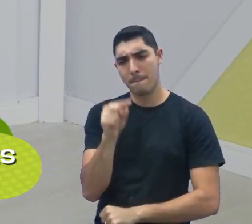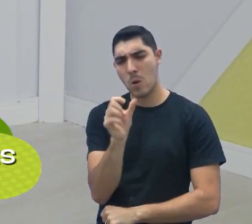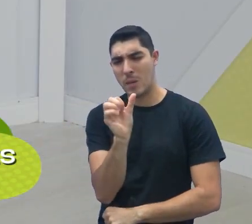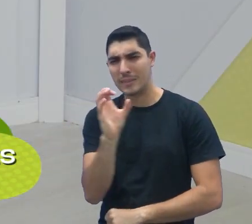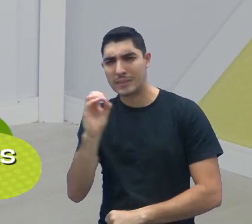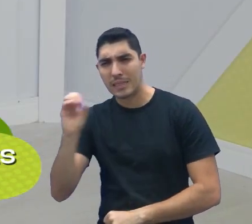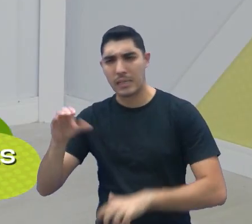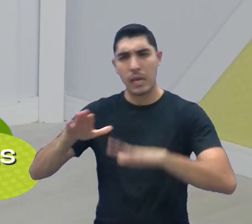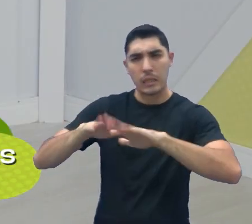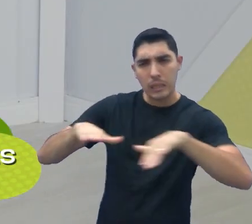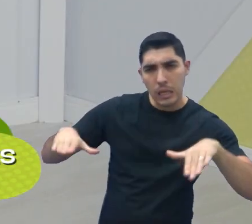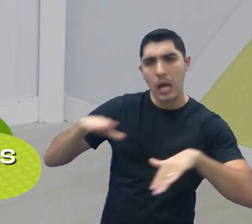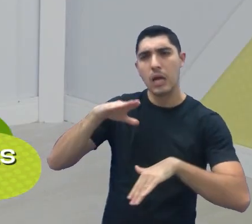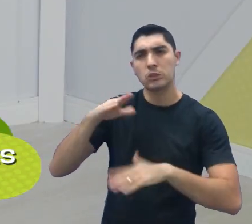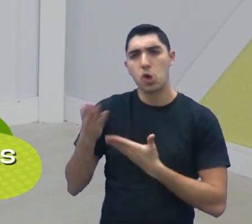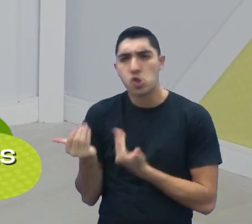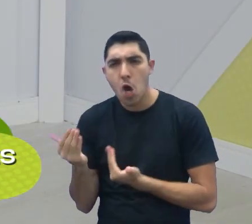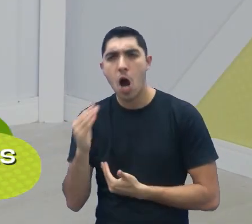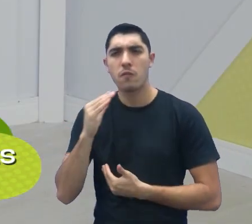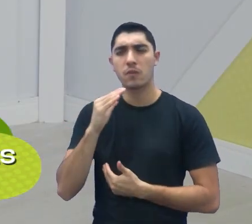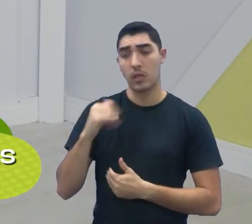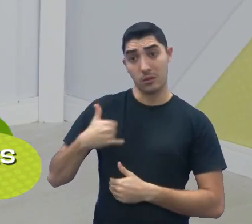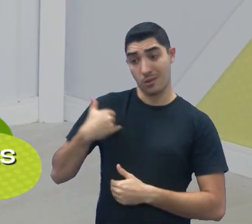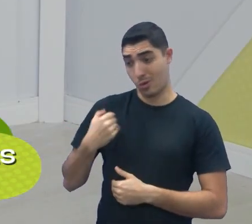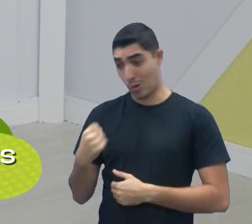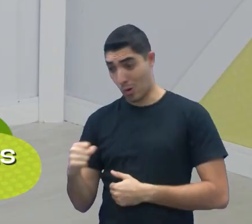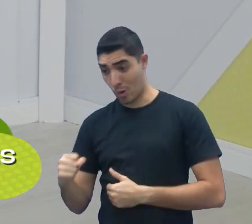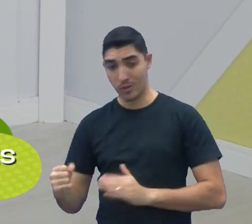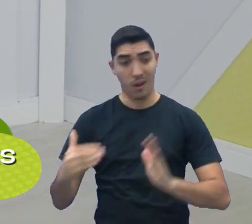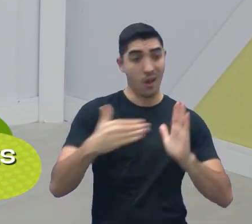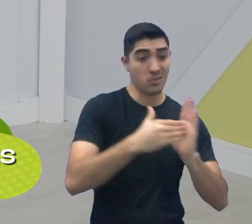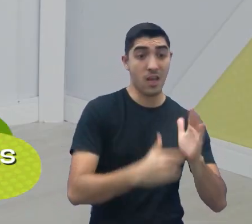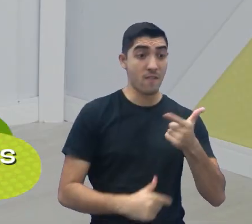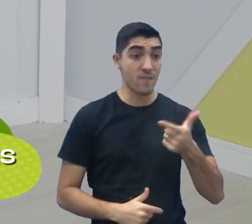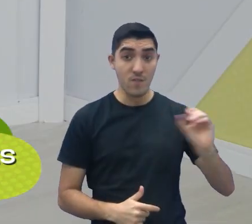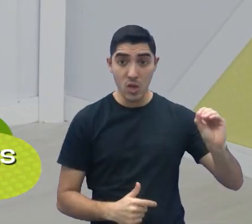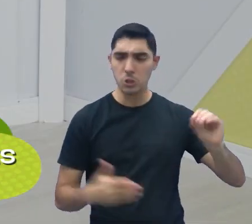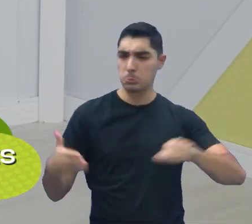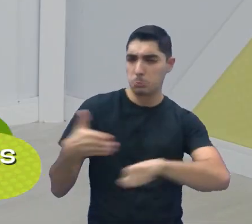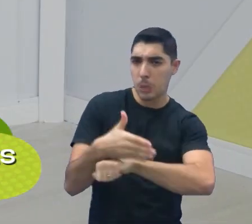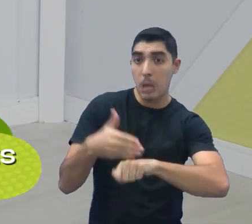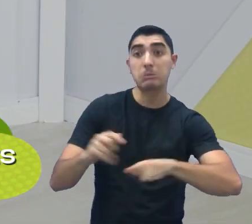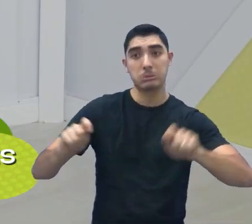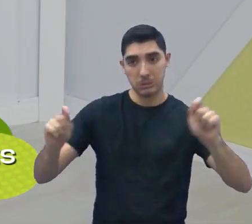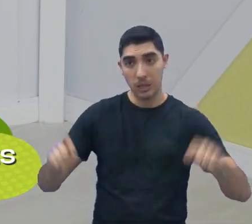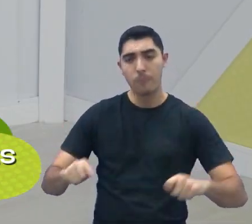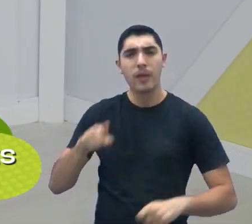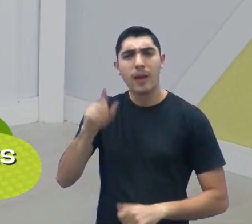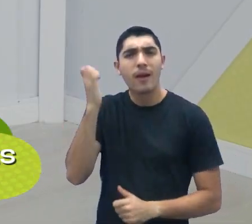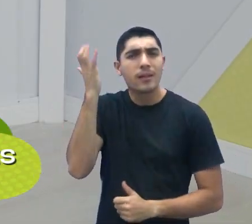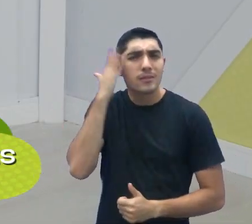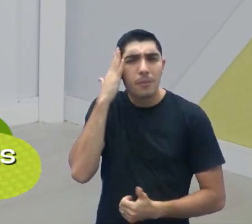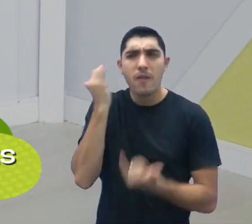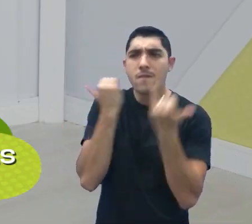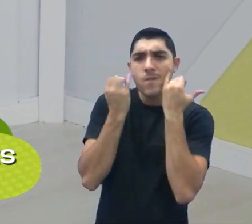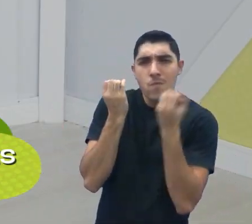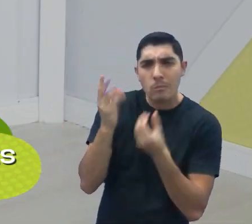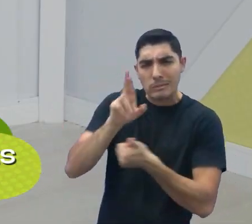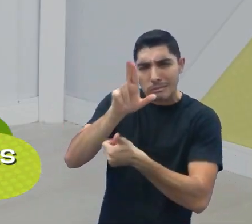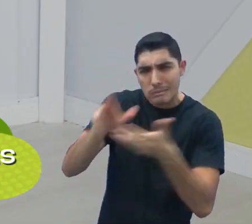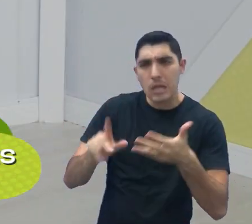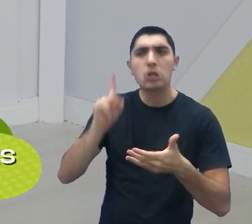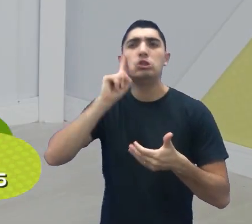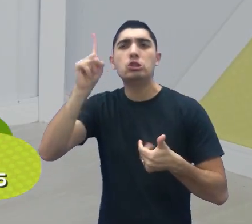1.600 crianças e jovens de 8 até 20 anos. Para mais informações sobre as seletivas do Atleta Cidadão, datas,